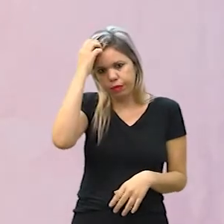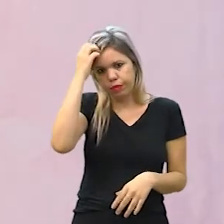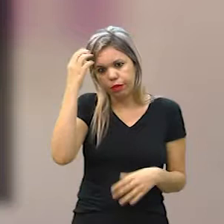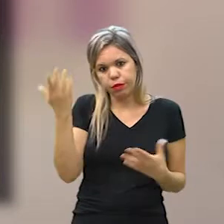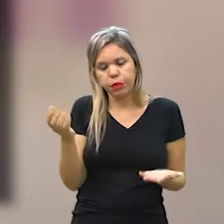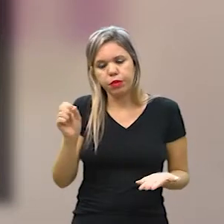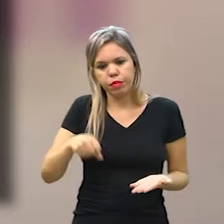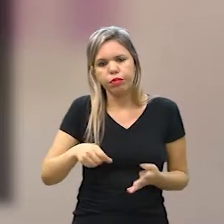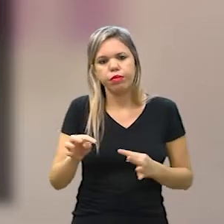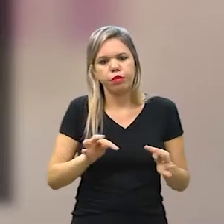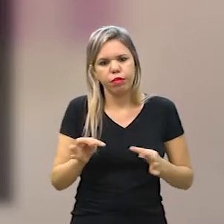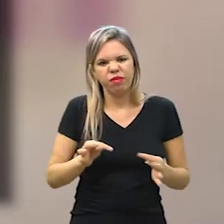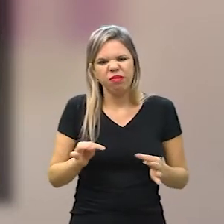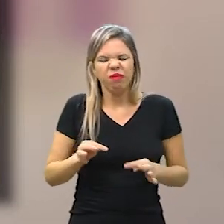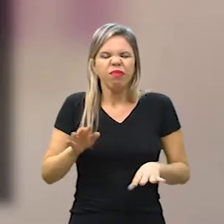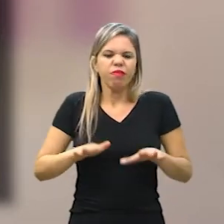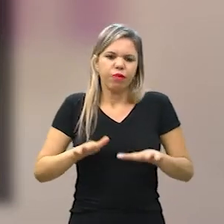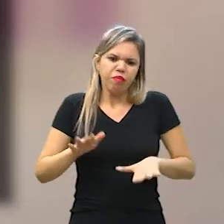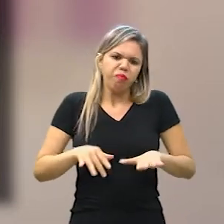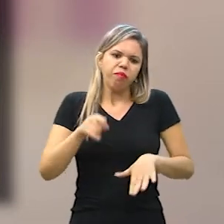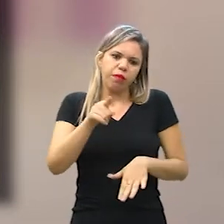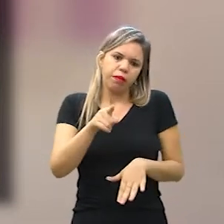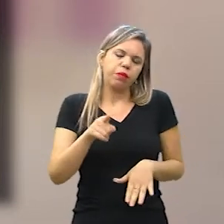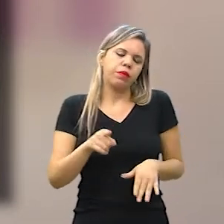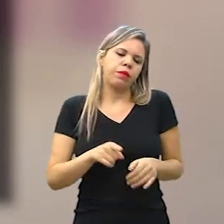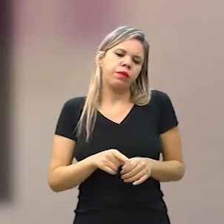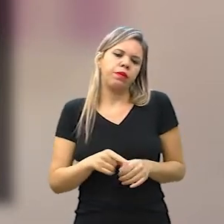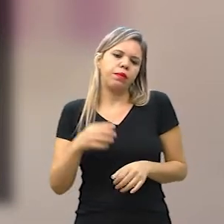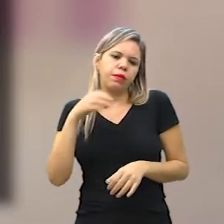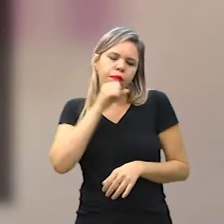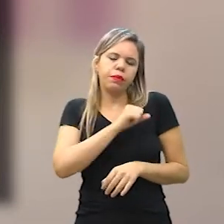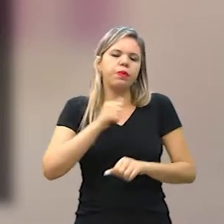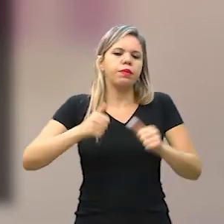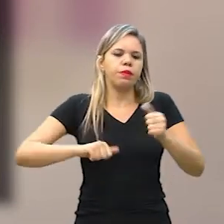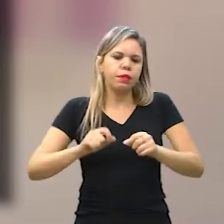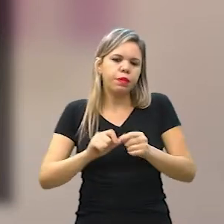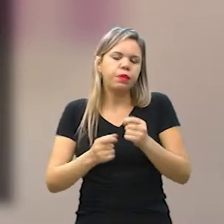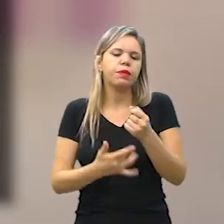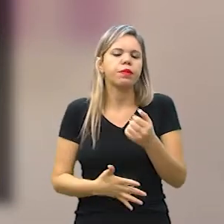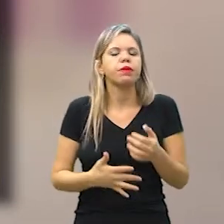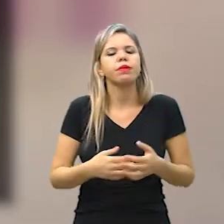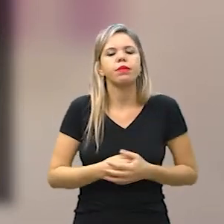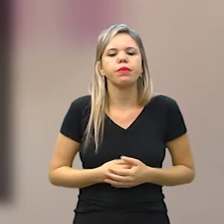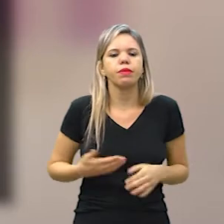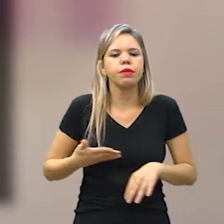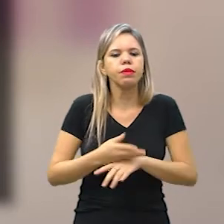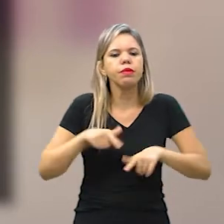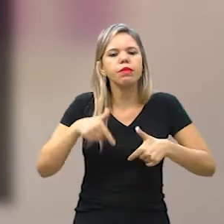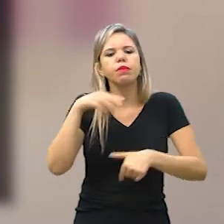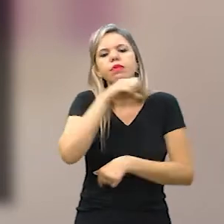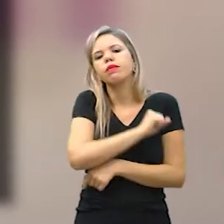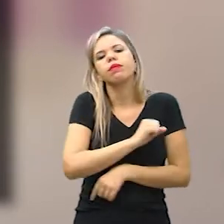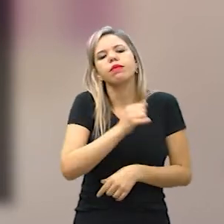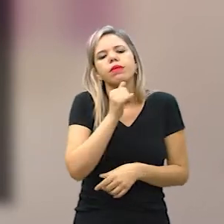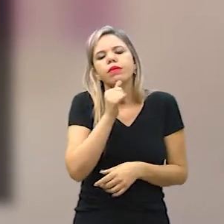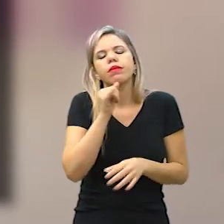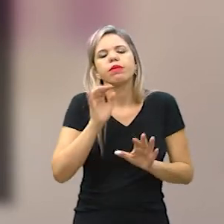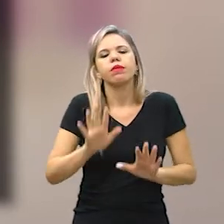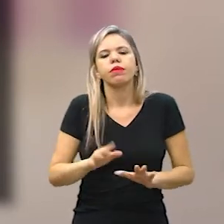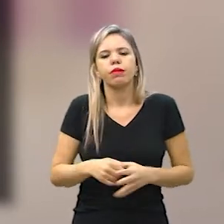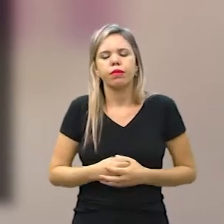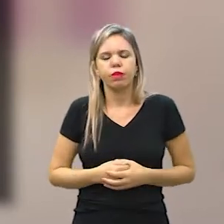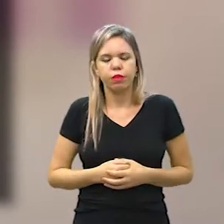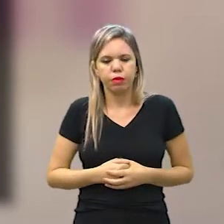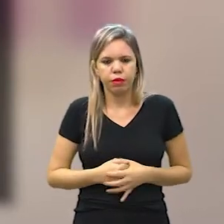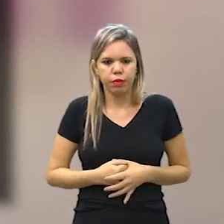rápido. Sim, o tratamento depende de você diagnosticar rápido e de fazer o intervir rapidamente.